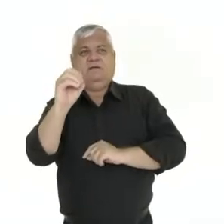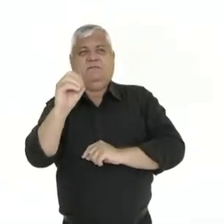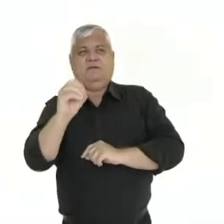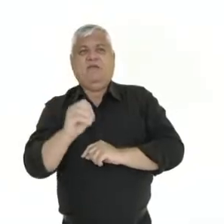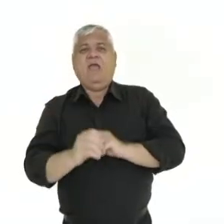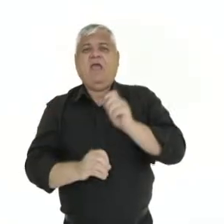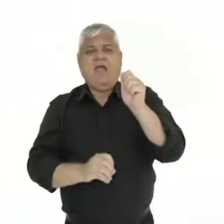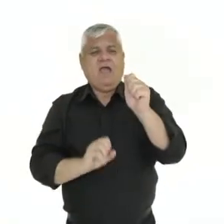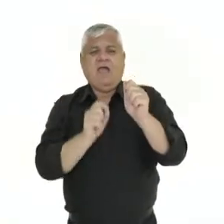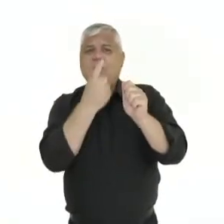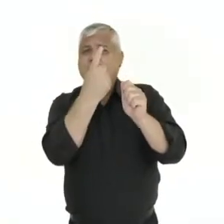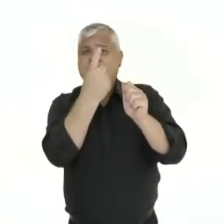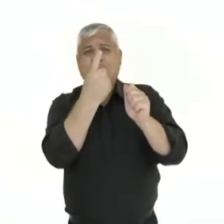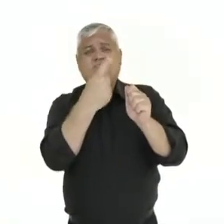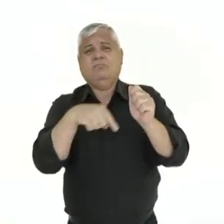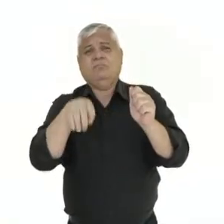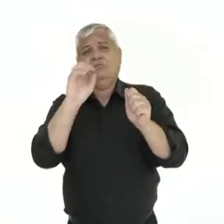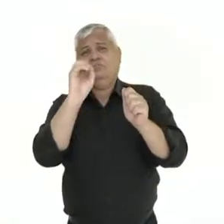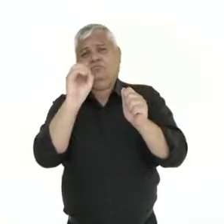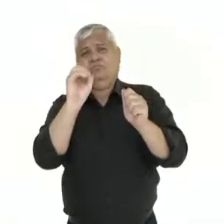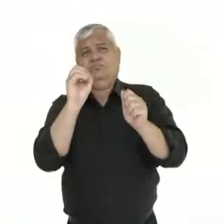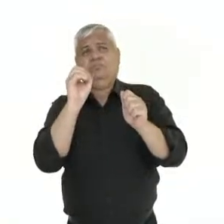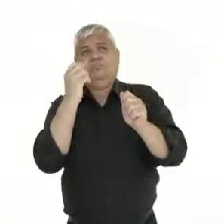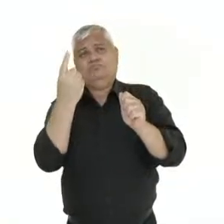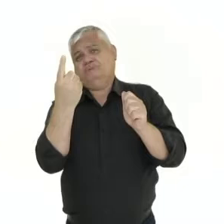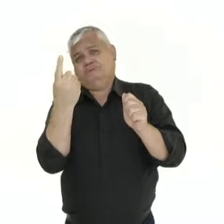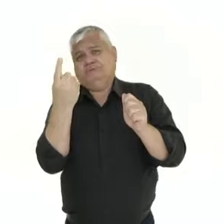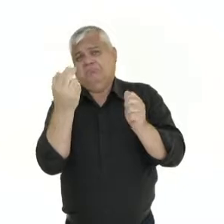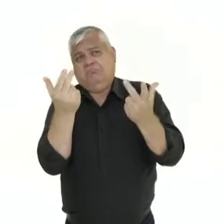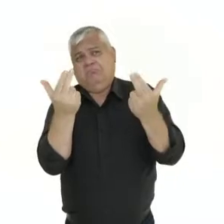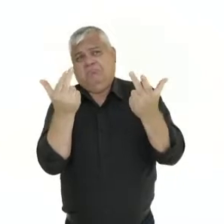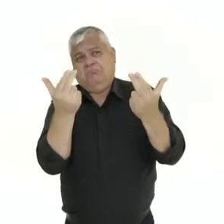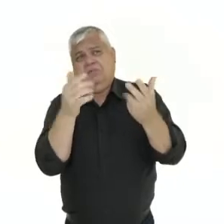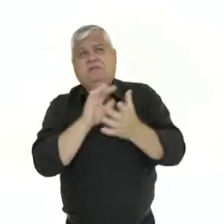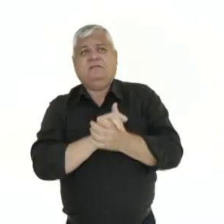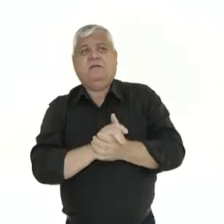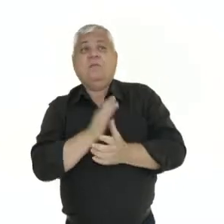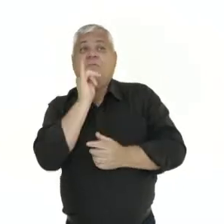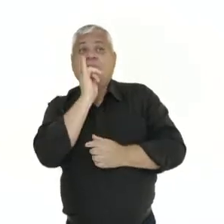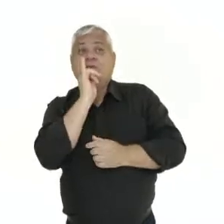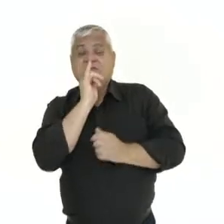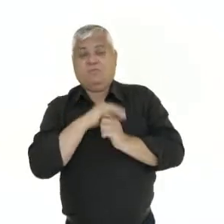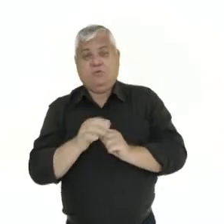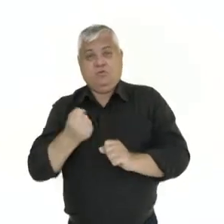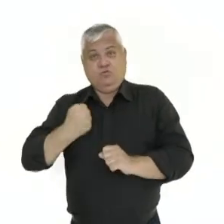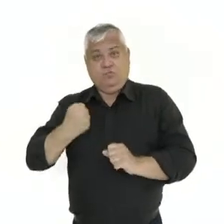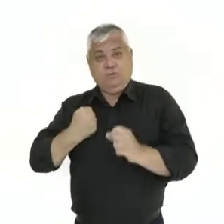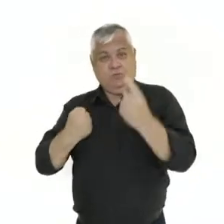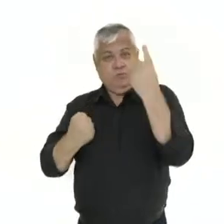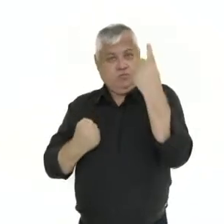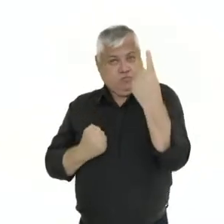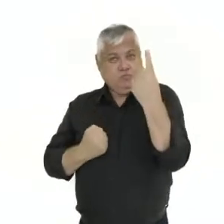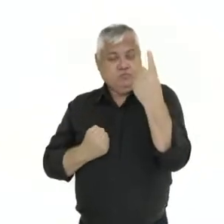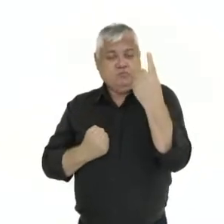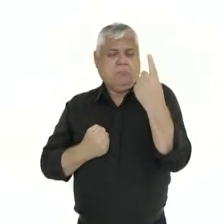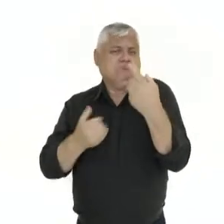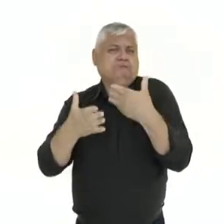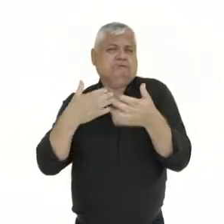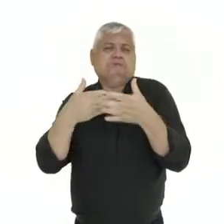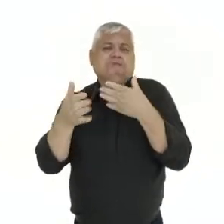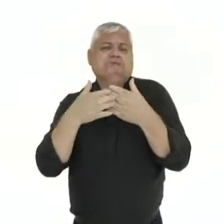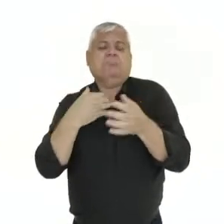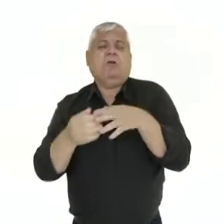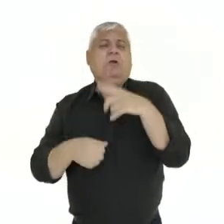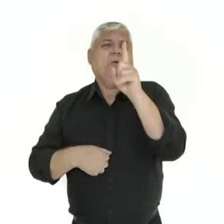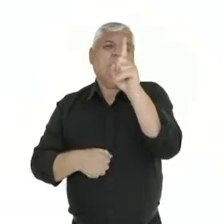na zero resulta no número 1. Então, sempre que a gente estiver falando da unidade do 1, não importa qual é a